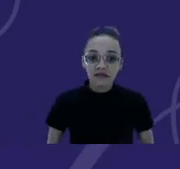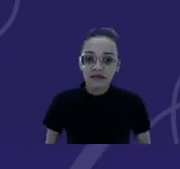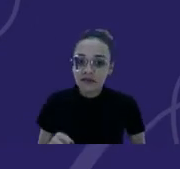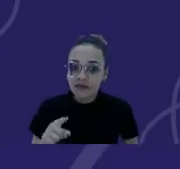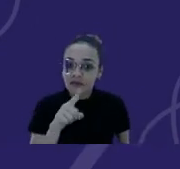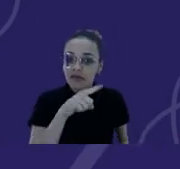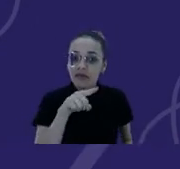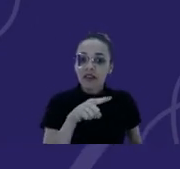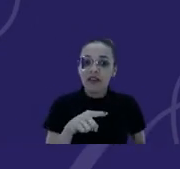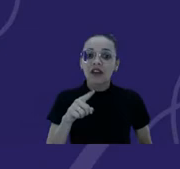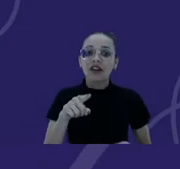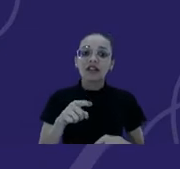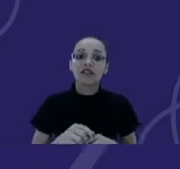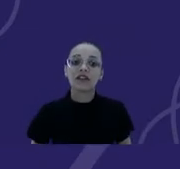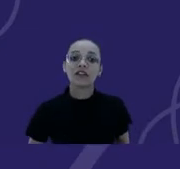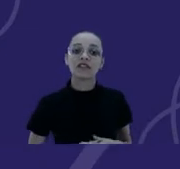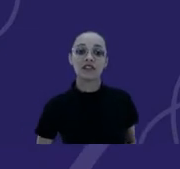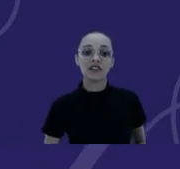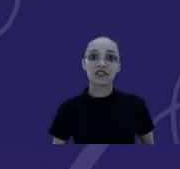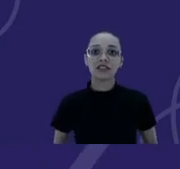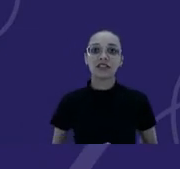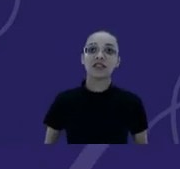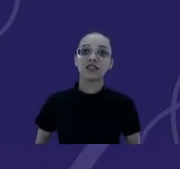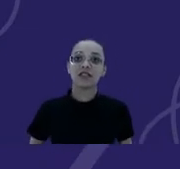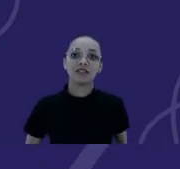és capaz e verás.